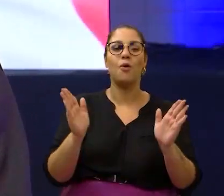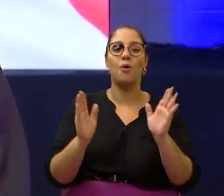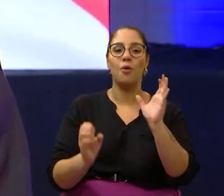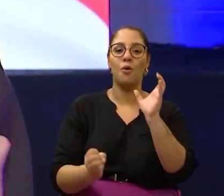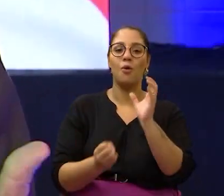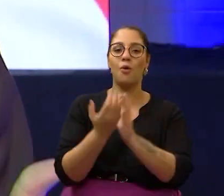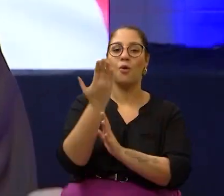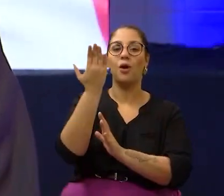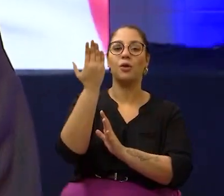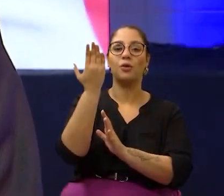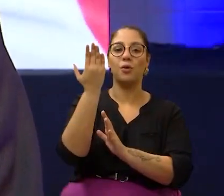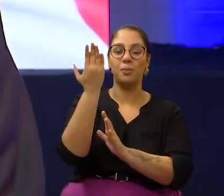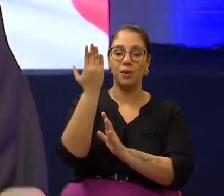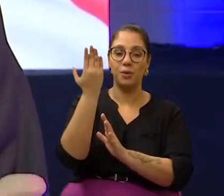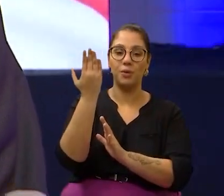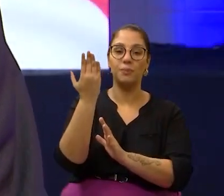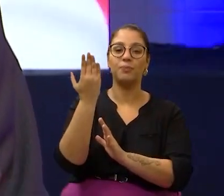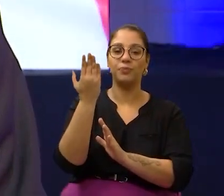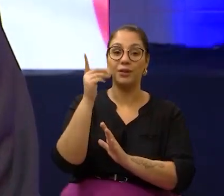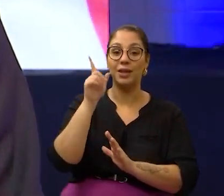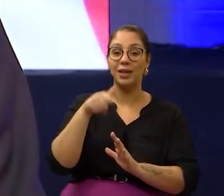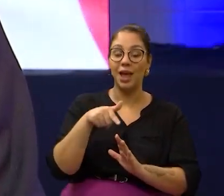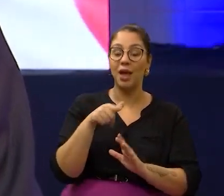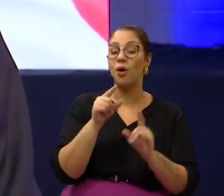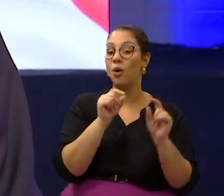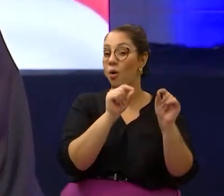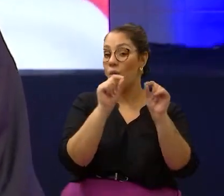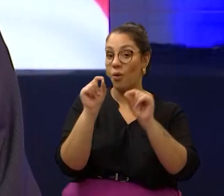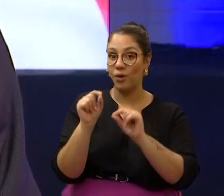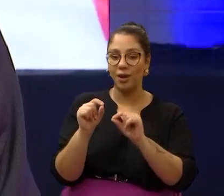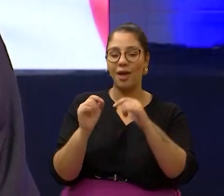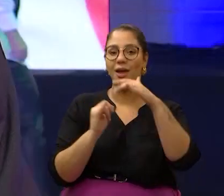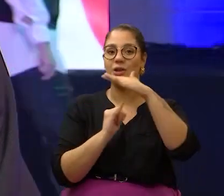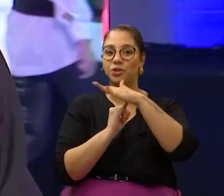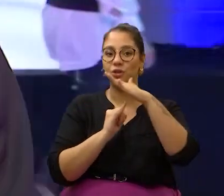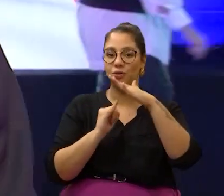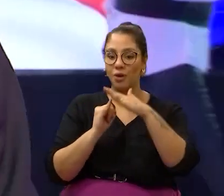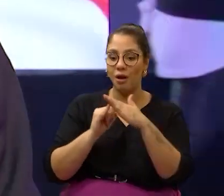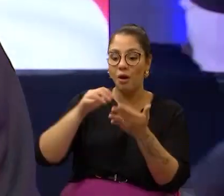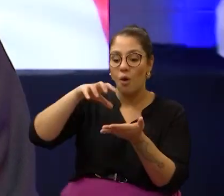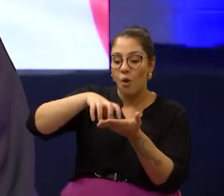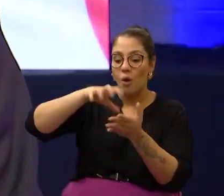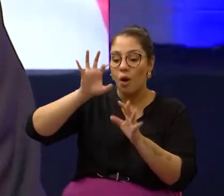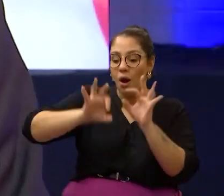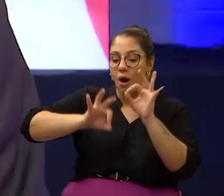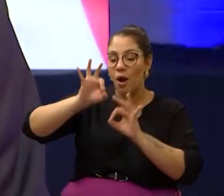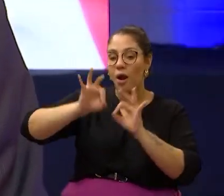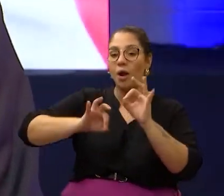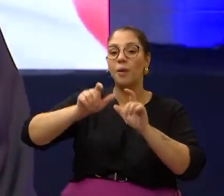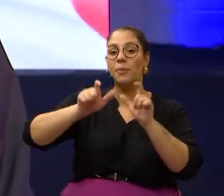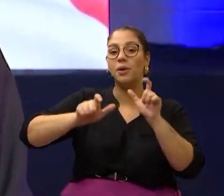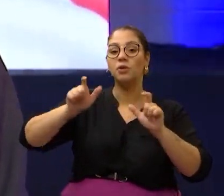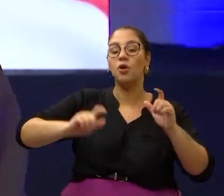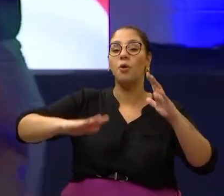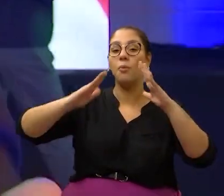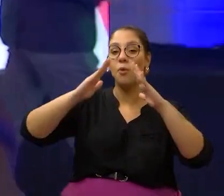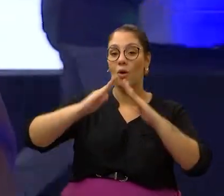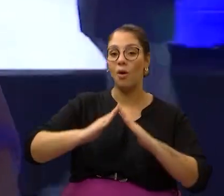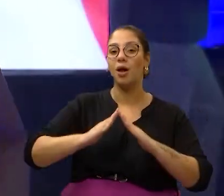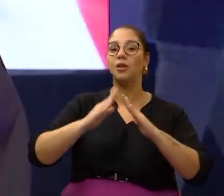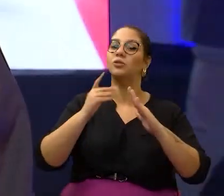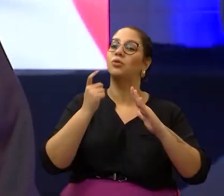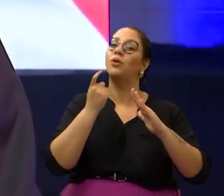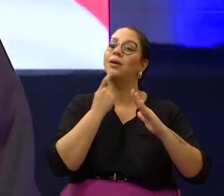então Circolo Italiani Uniti, que foi a primeira organização dos imigrantes italianos